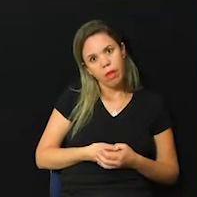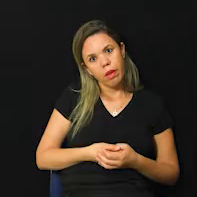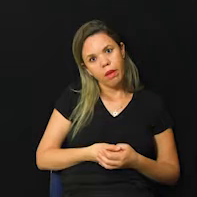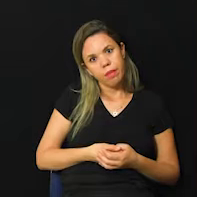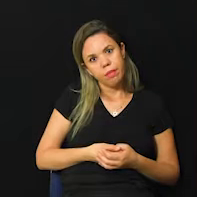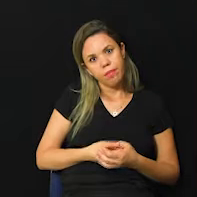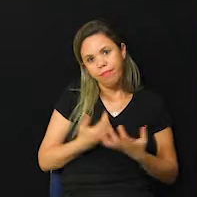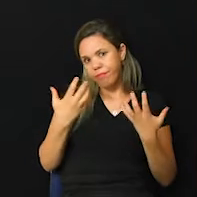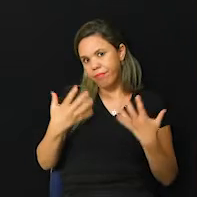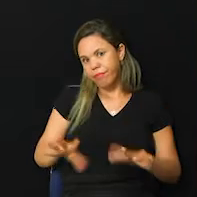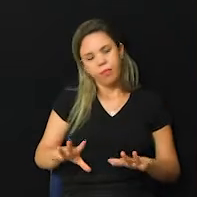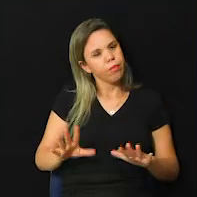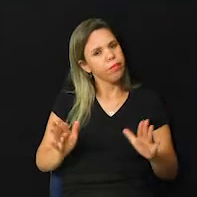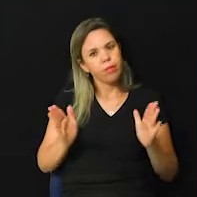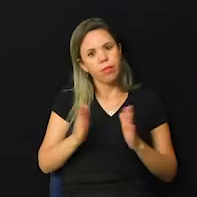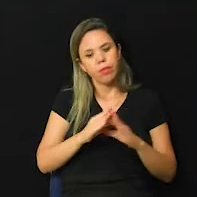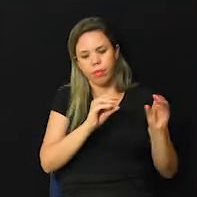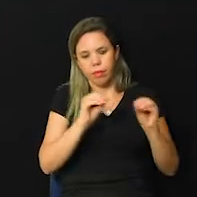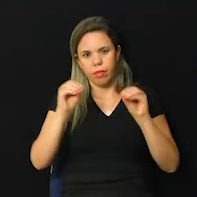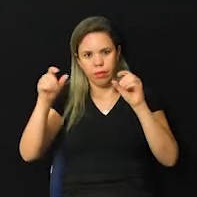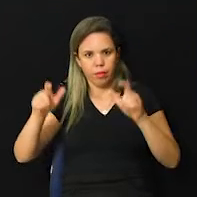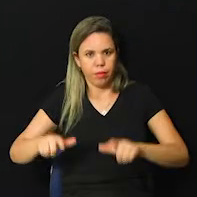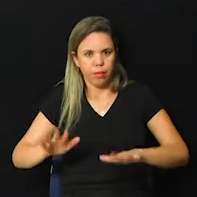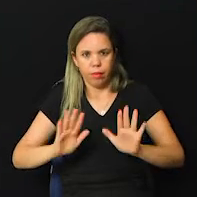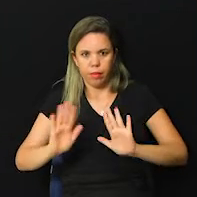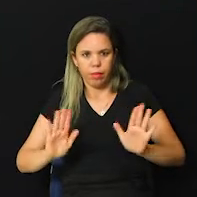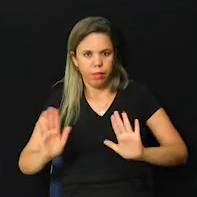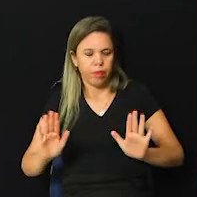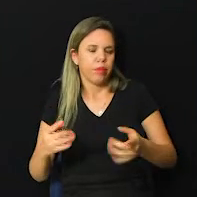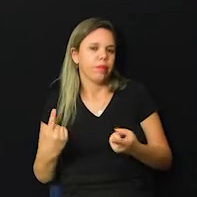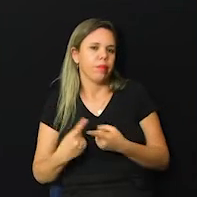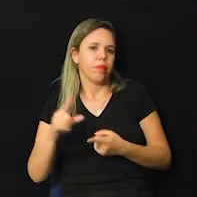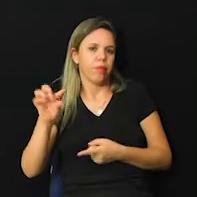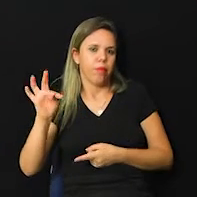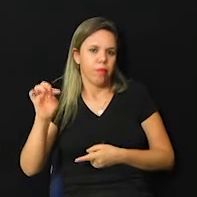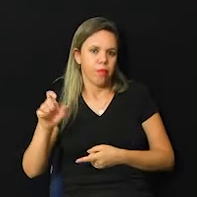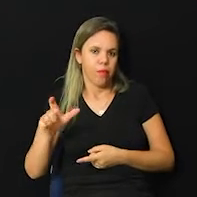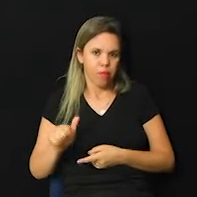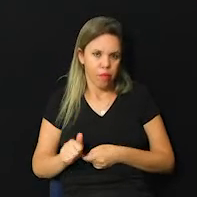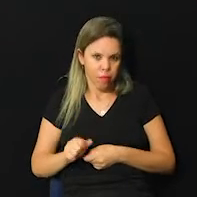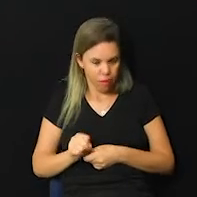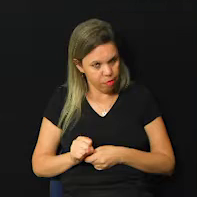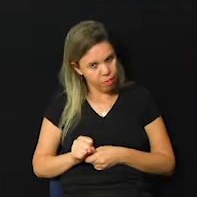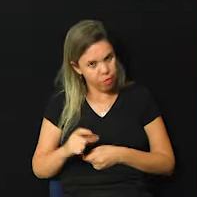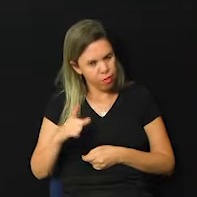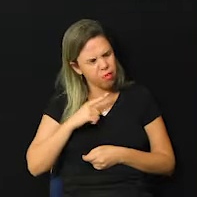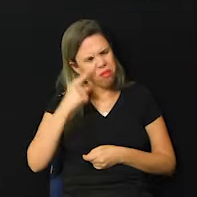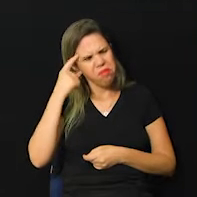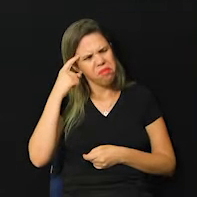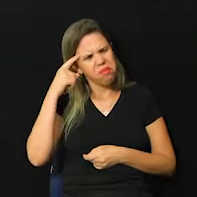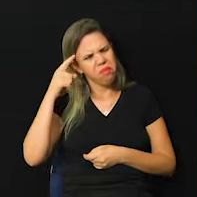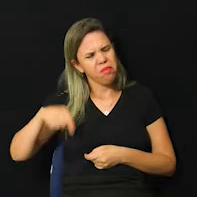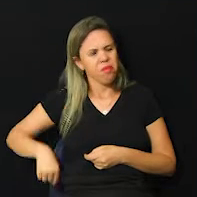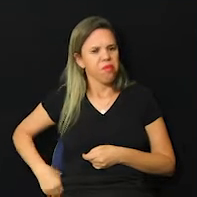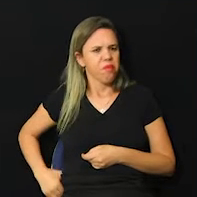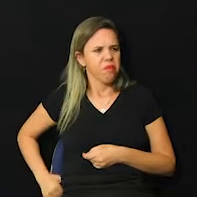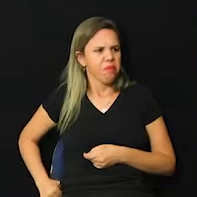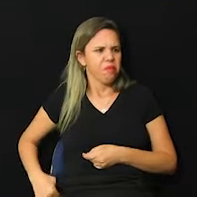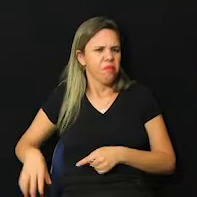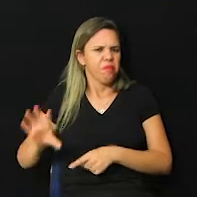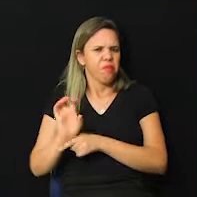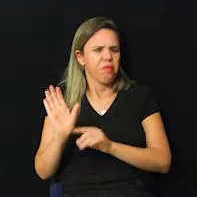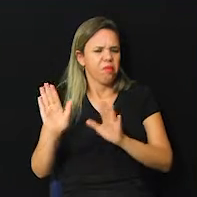eu não queria de jeito nenhum vir para o técnico porque eu tinha na minha cabeça quero